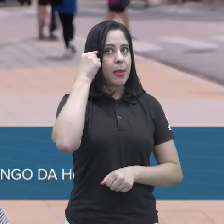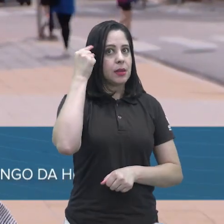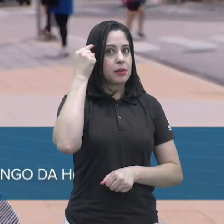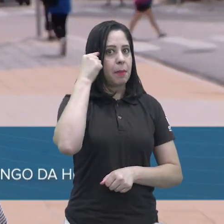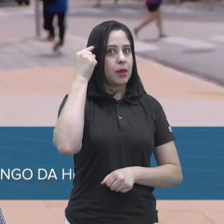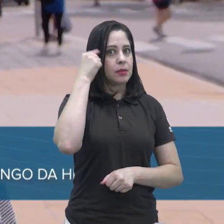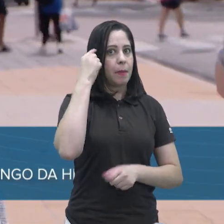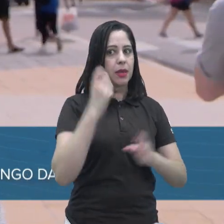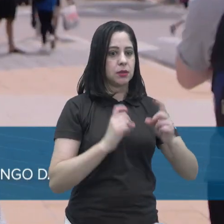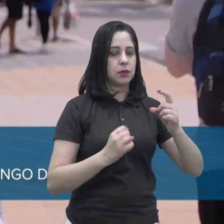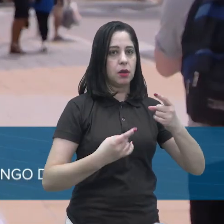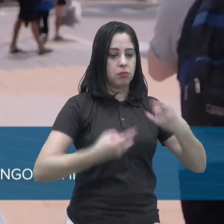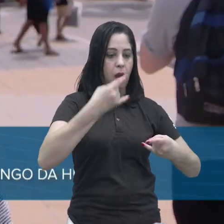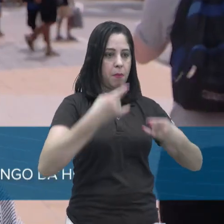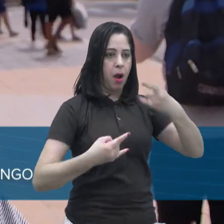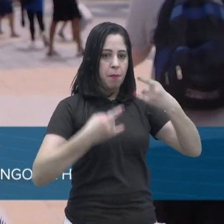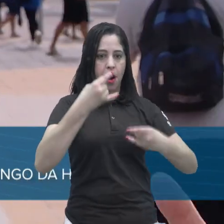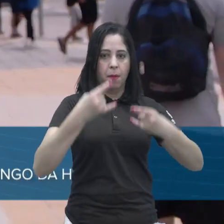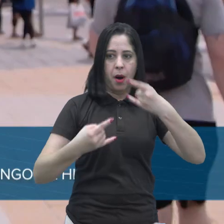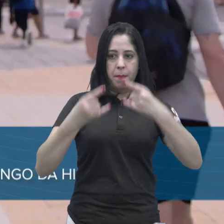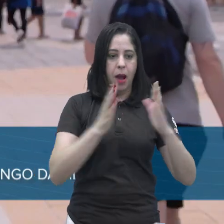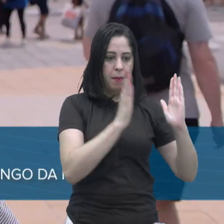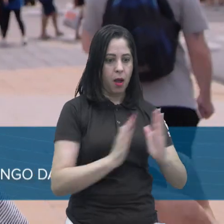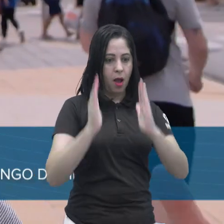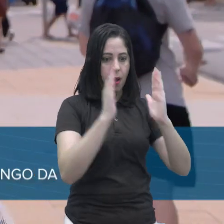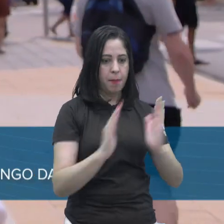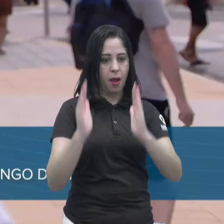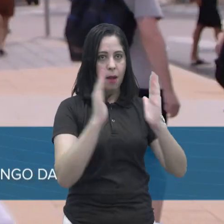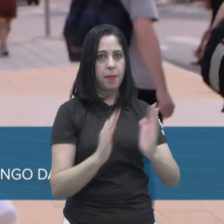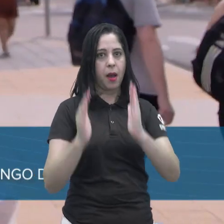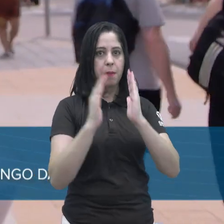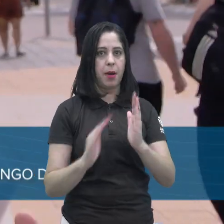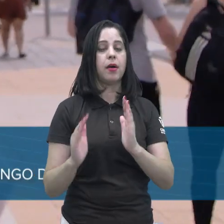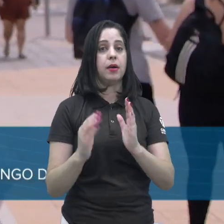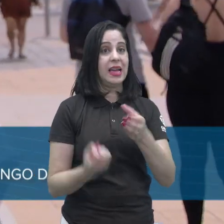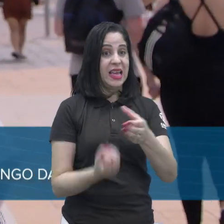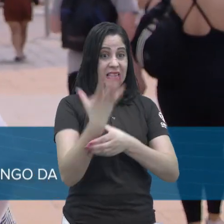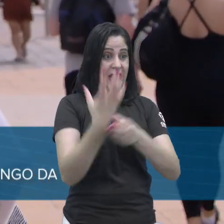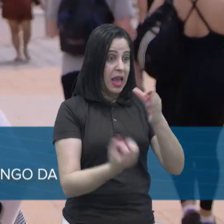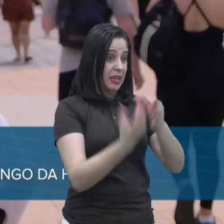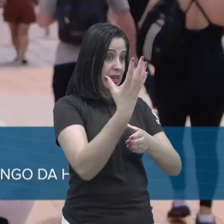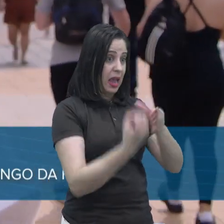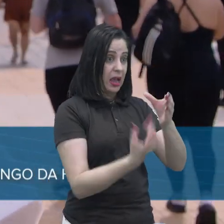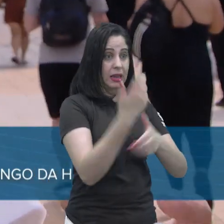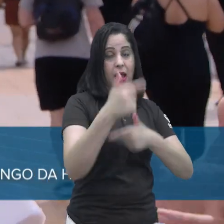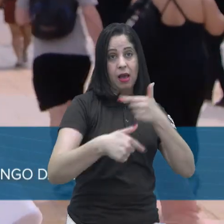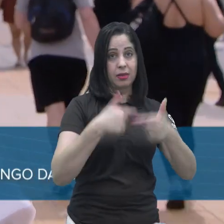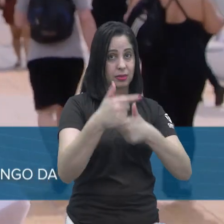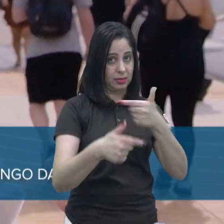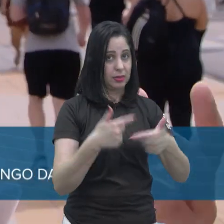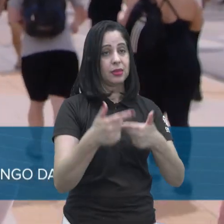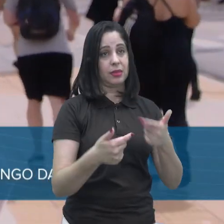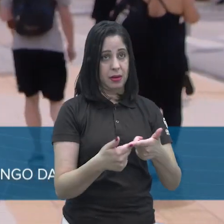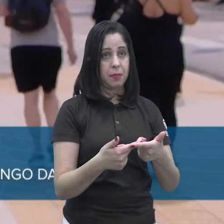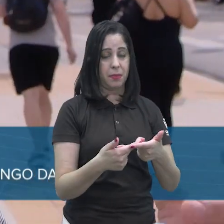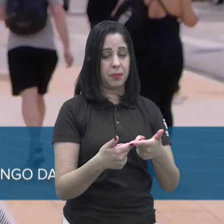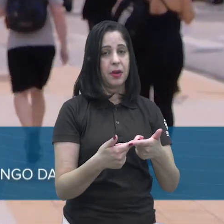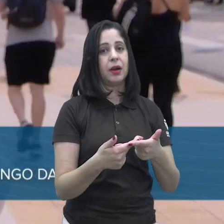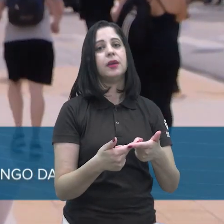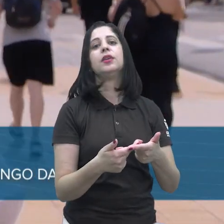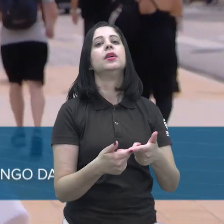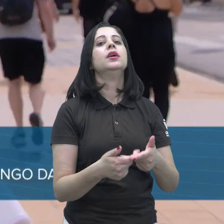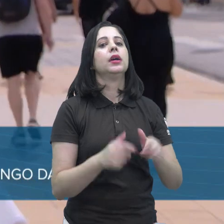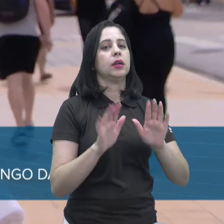indústria fordista ela se instale na cidade para poder gerar emprego, economia. Hoje nós sabemos que não é só isso que gera emprego